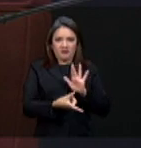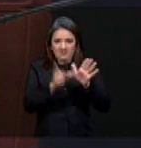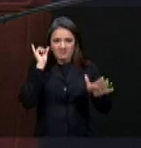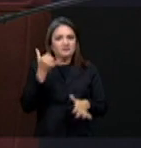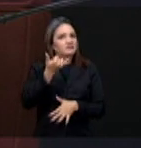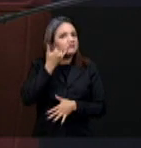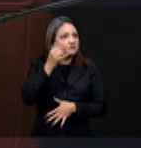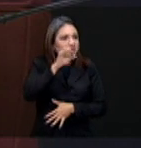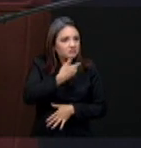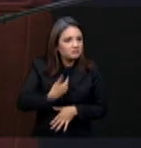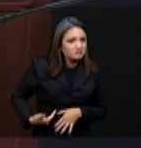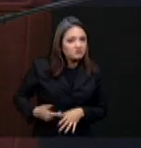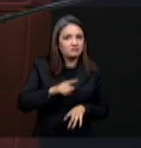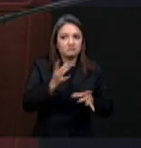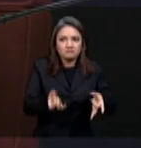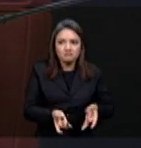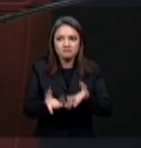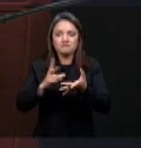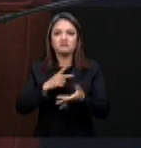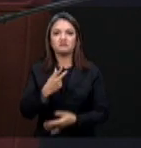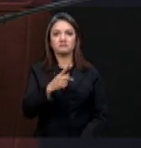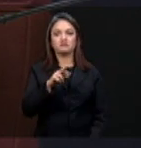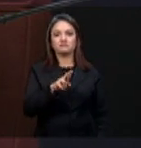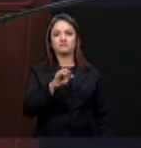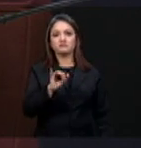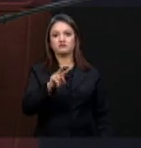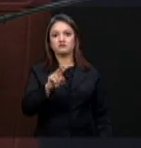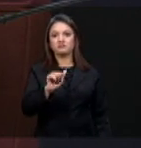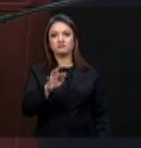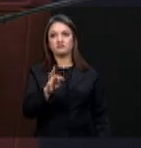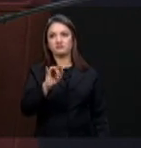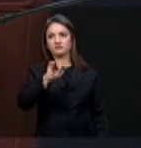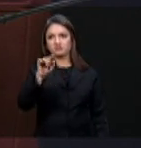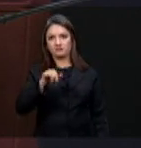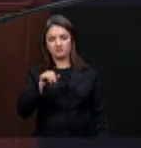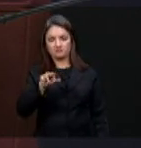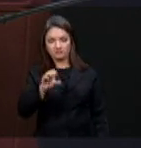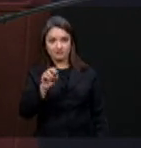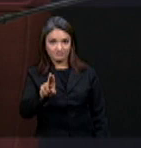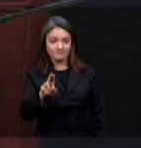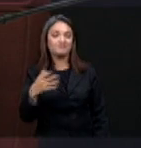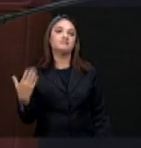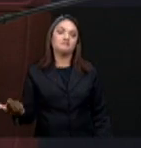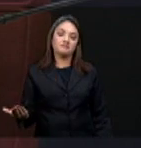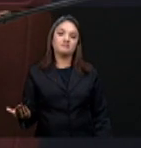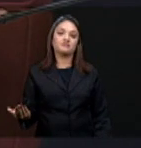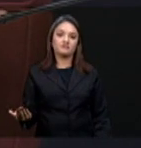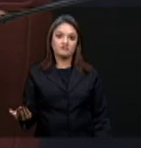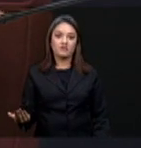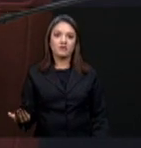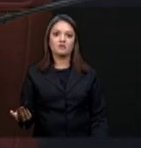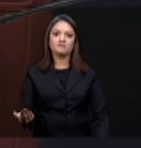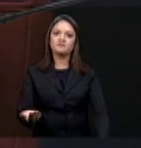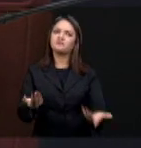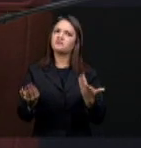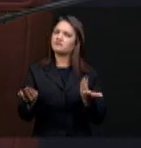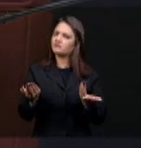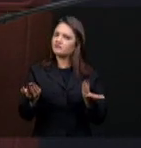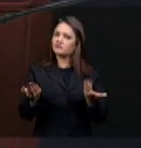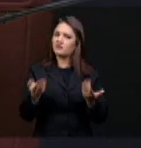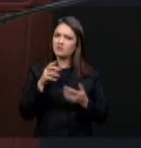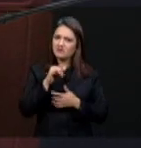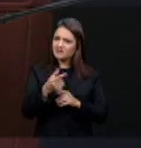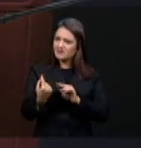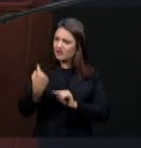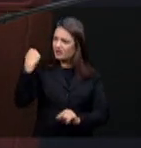que teria acontecido se esse serviço tivesse continuado nas mãos do Estado eu tenho sérias dúvidas nós teremos atravessar essa pandemia como